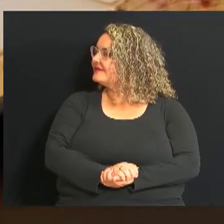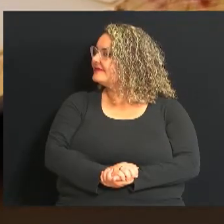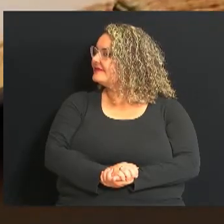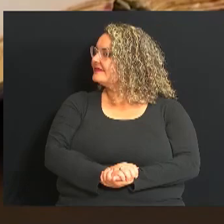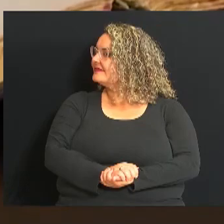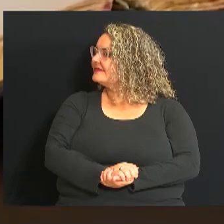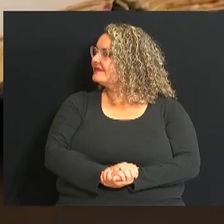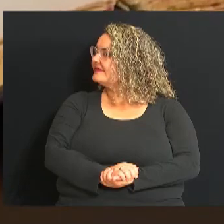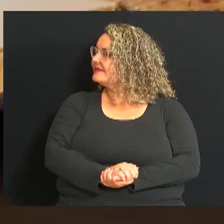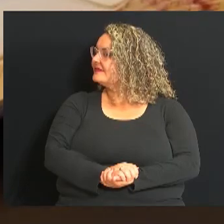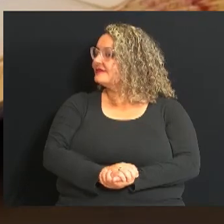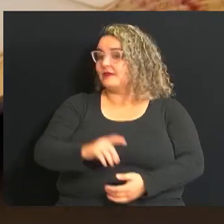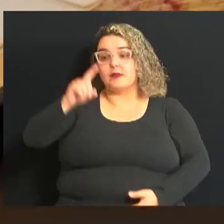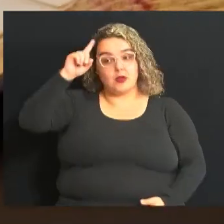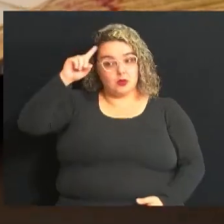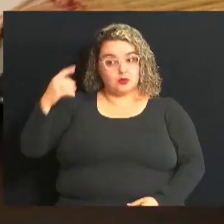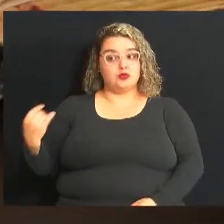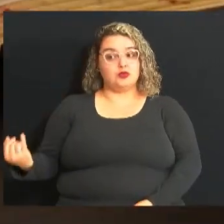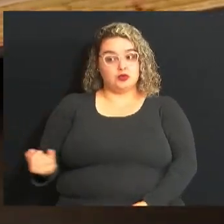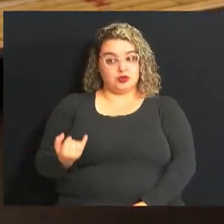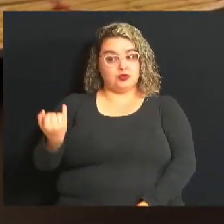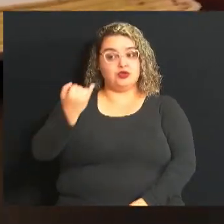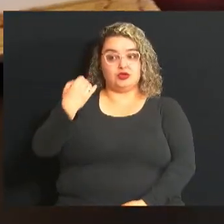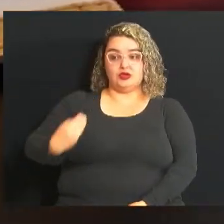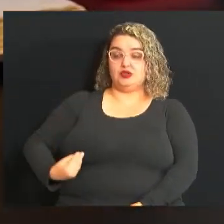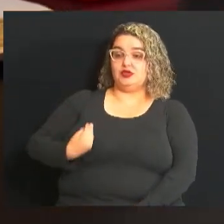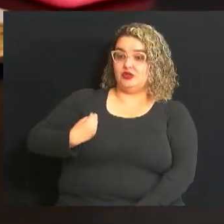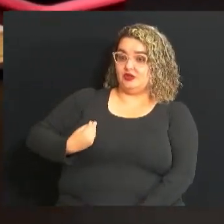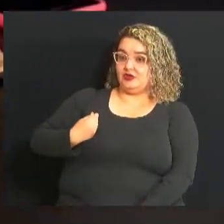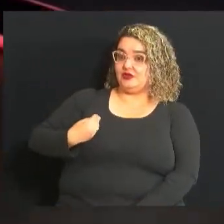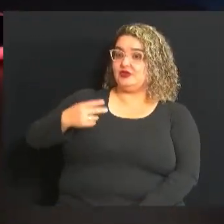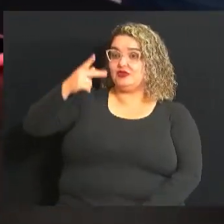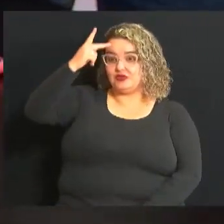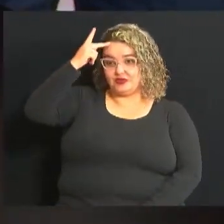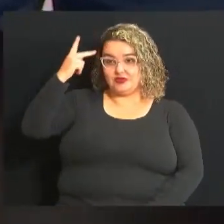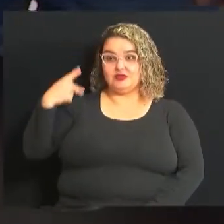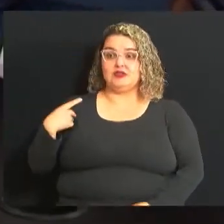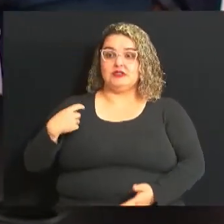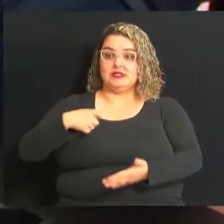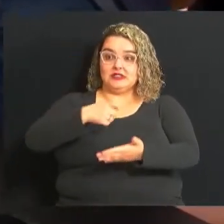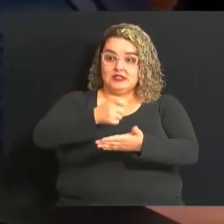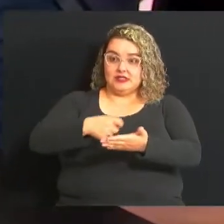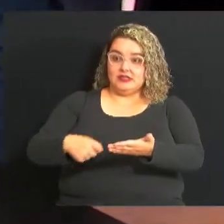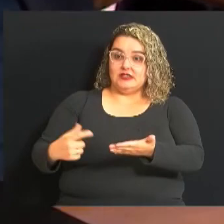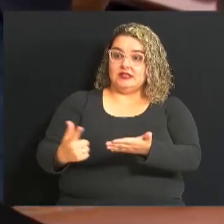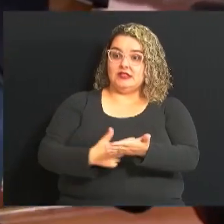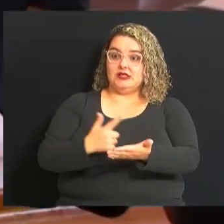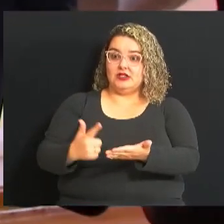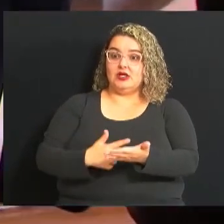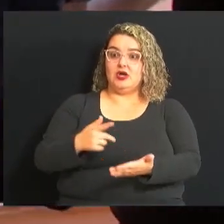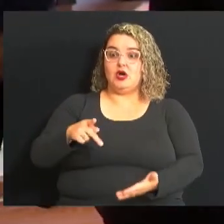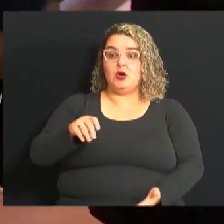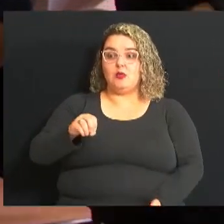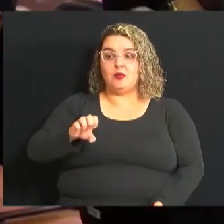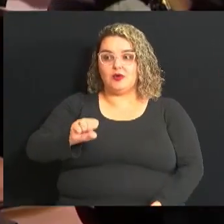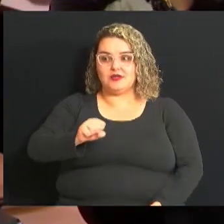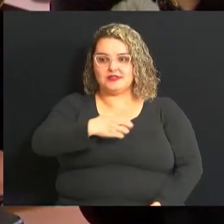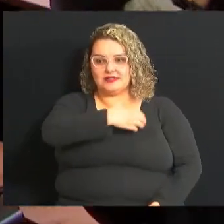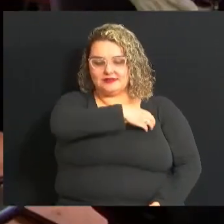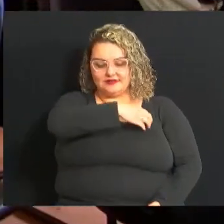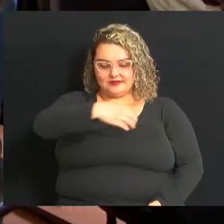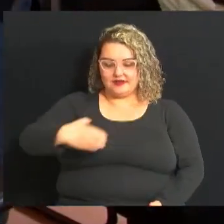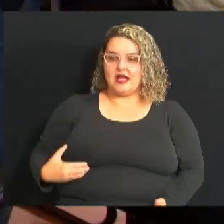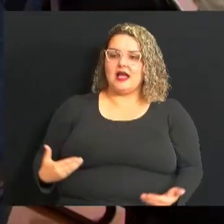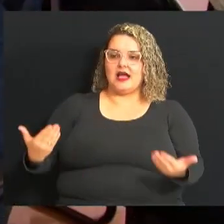Um dia muito importante na vida de Débora Palermo, que assinou o livro de posse do Legislativo, agora como